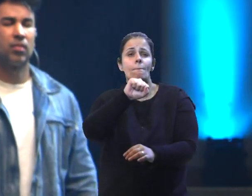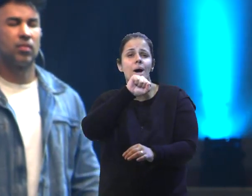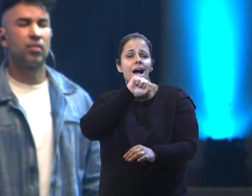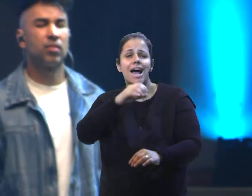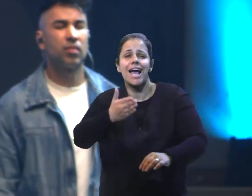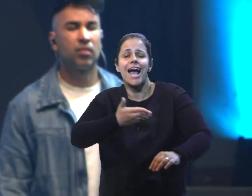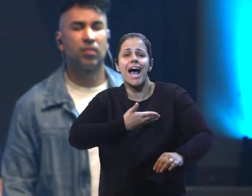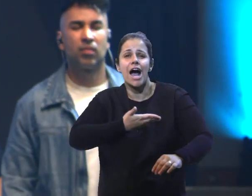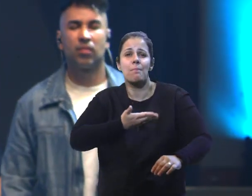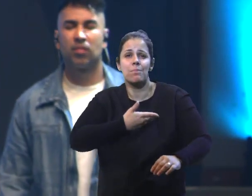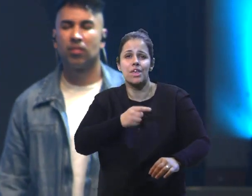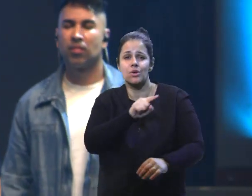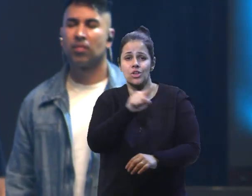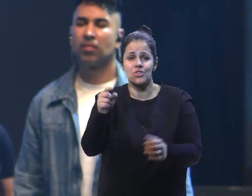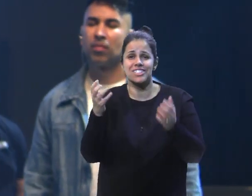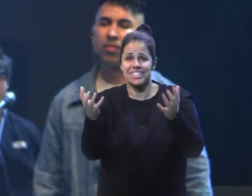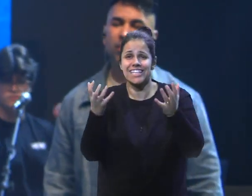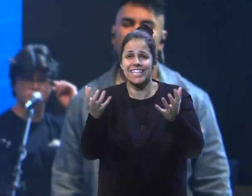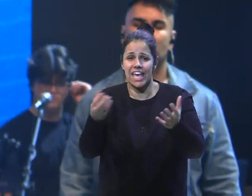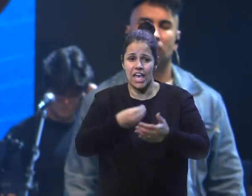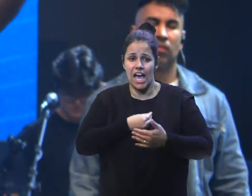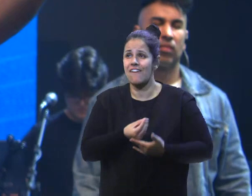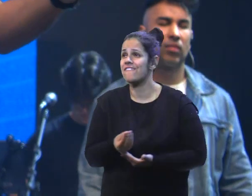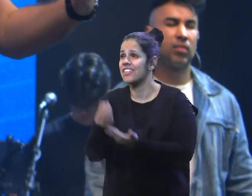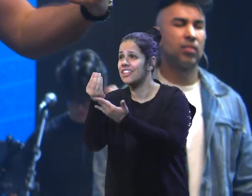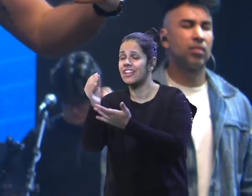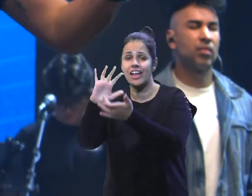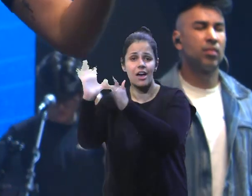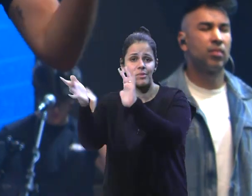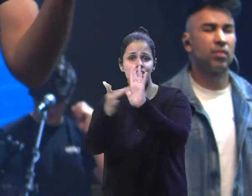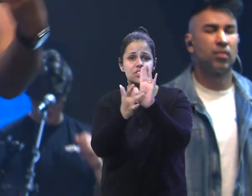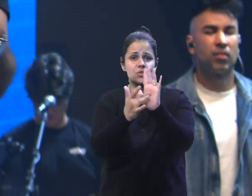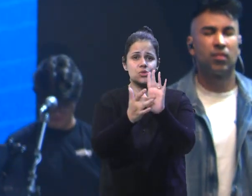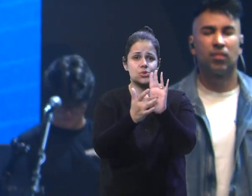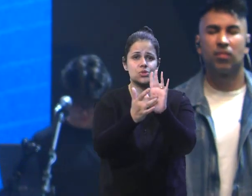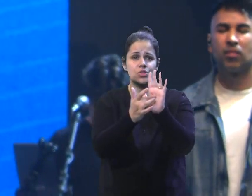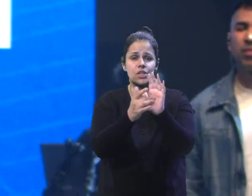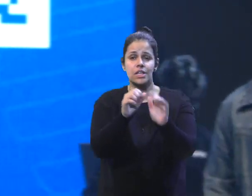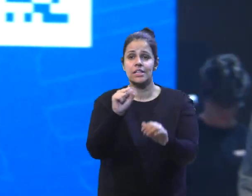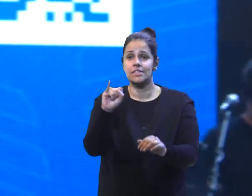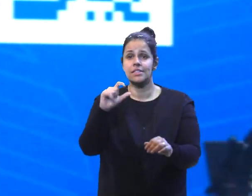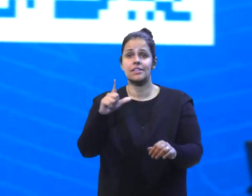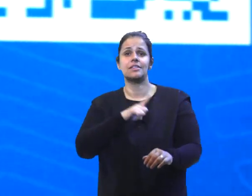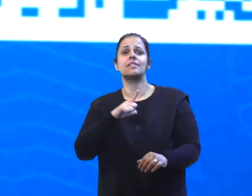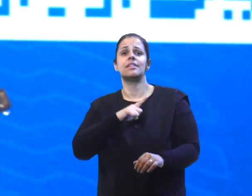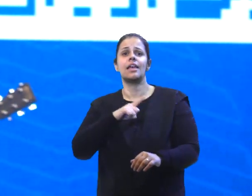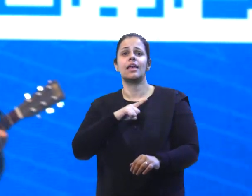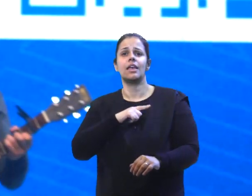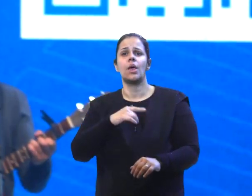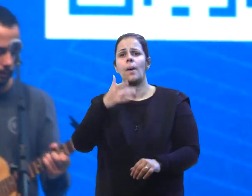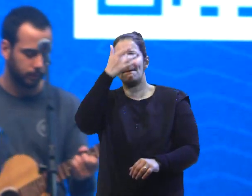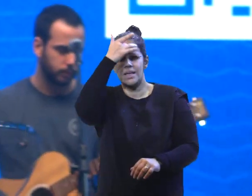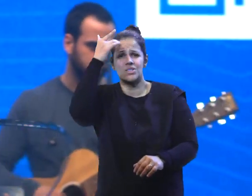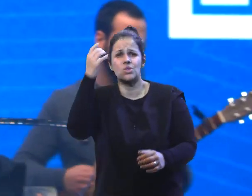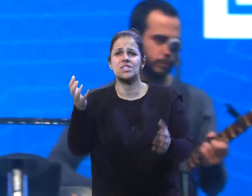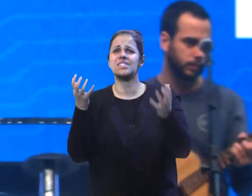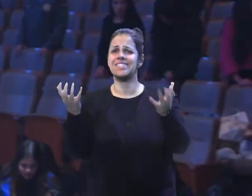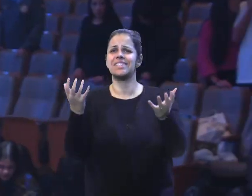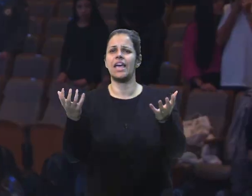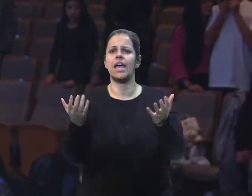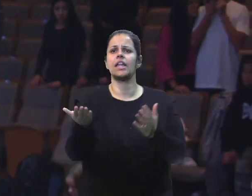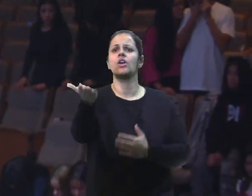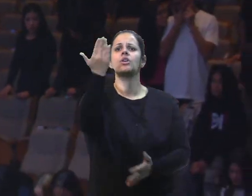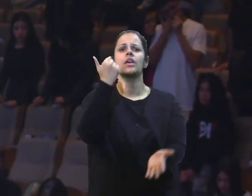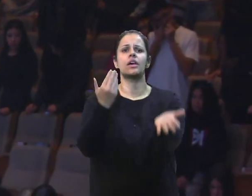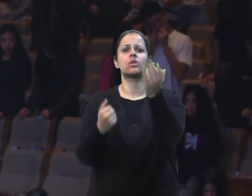dEle. Você deseja entregar a tua vida a Jesus? Se existe alguém aqui hoje que deseja entregar a sua vida a Jesus, eu quero convidar